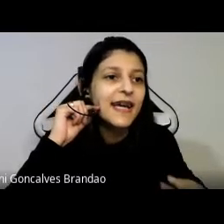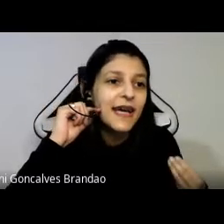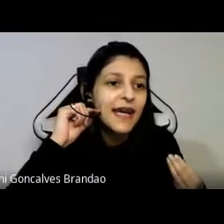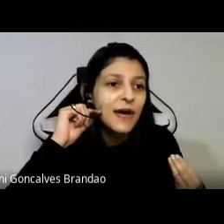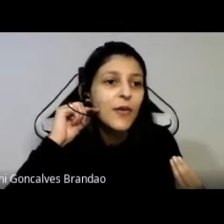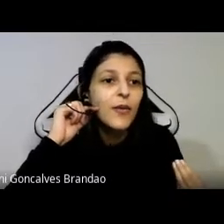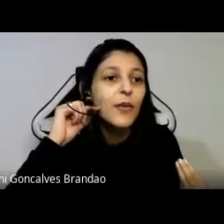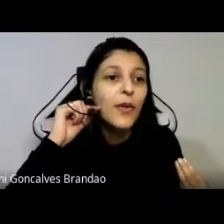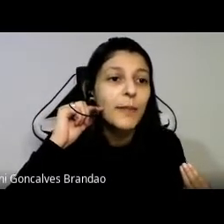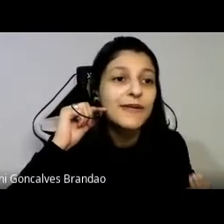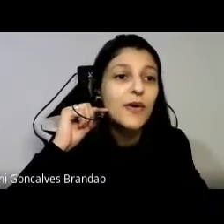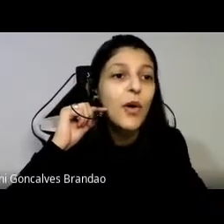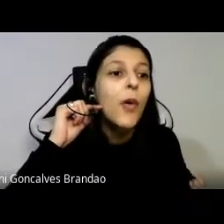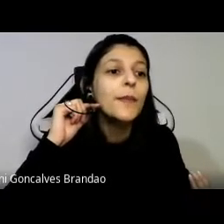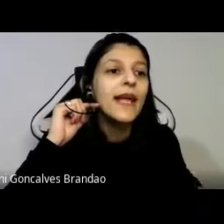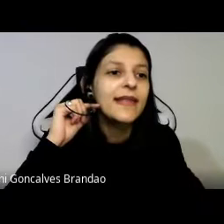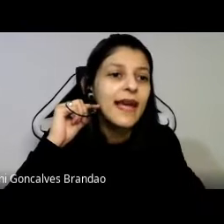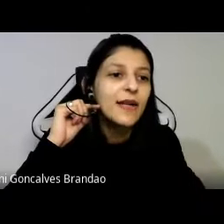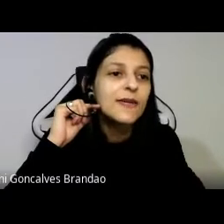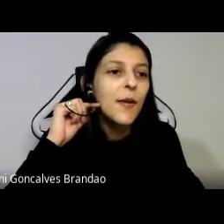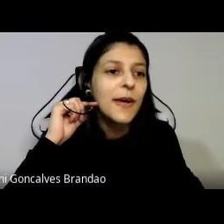fazer a pessoa